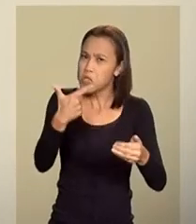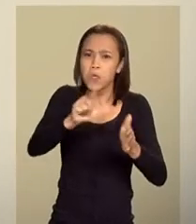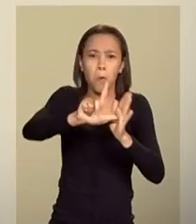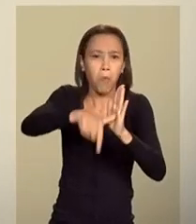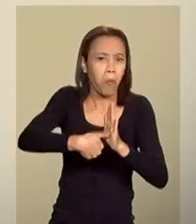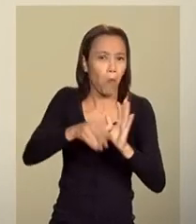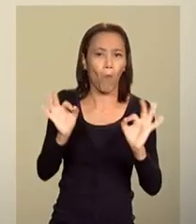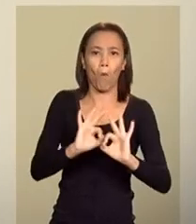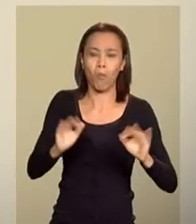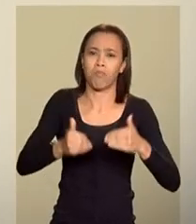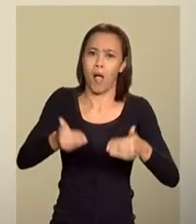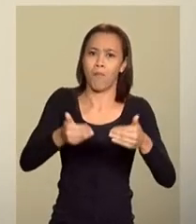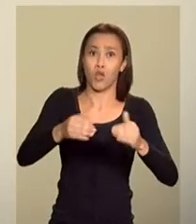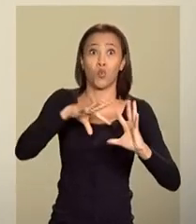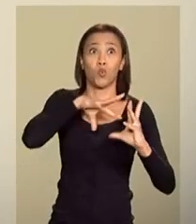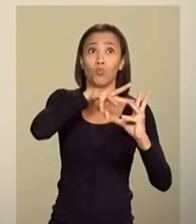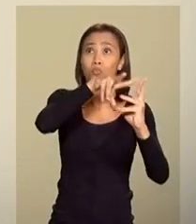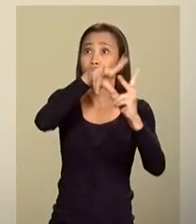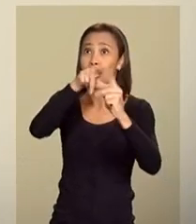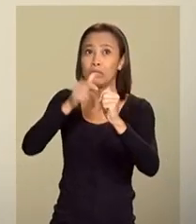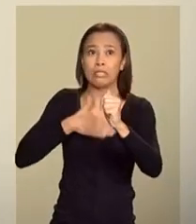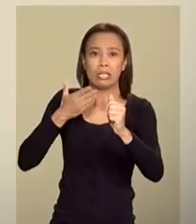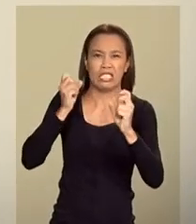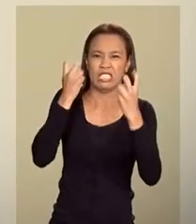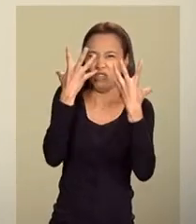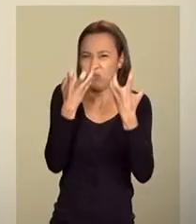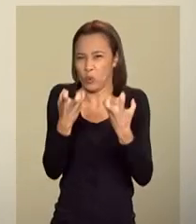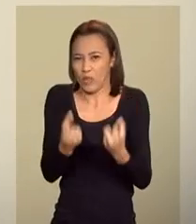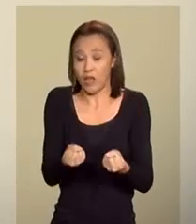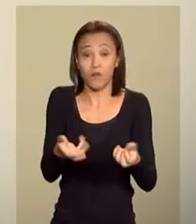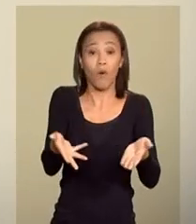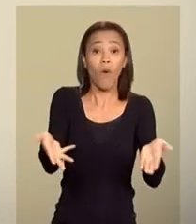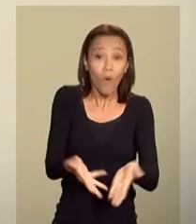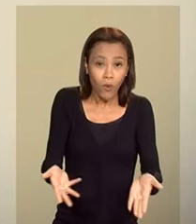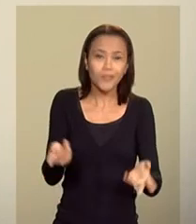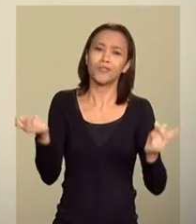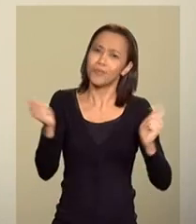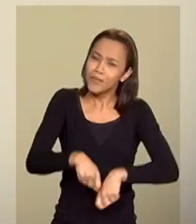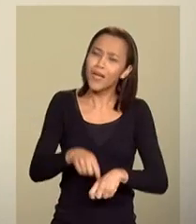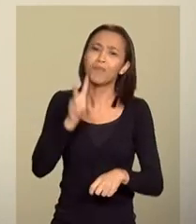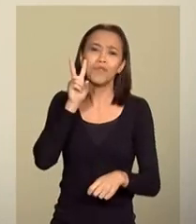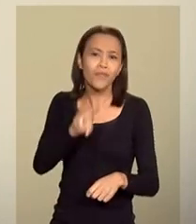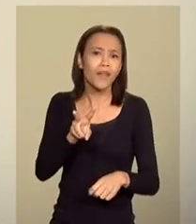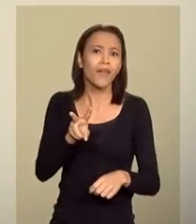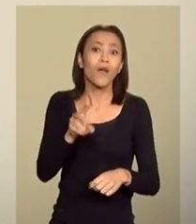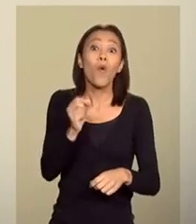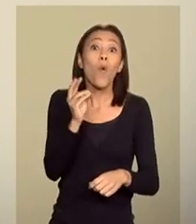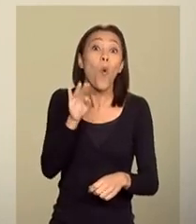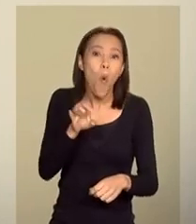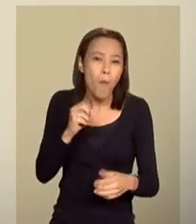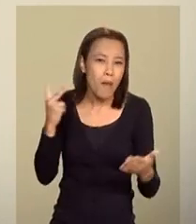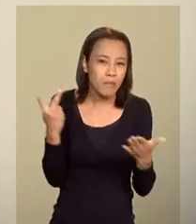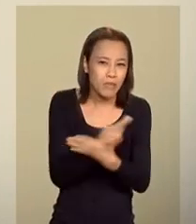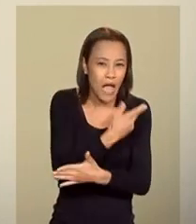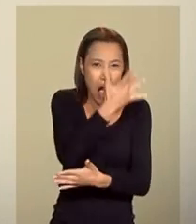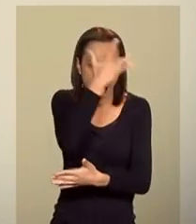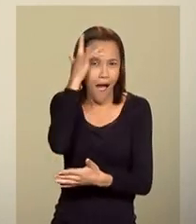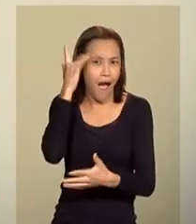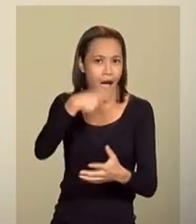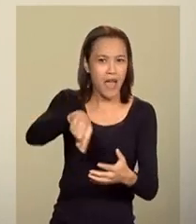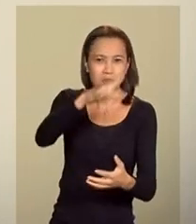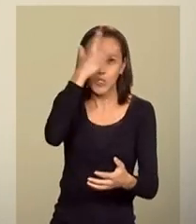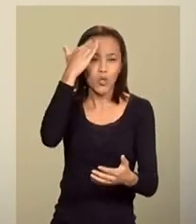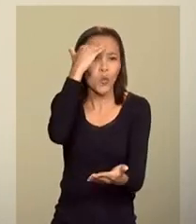retrocessos em meio a um mundo cheio de dificuldades hoje podemos ver como errar um feio no passado